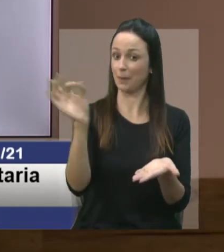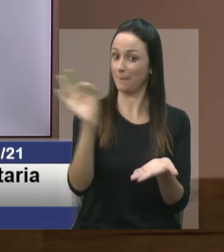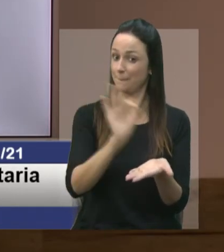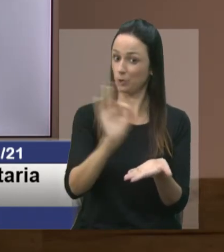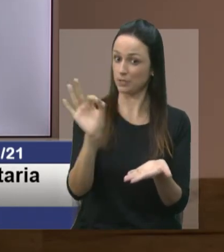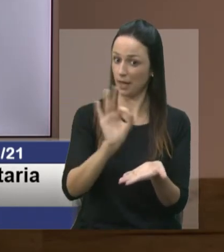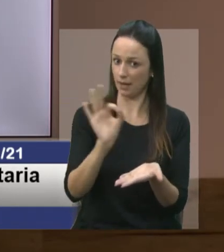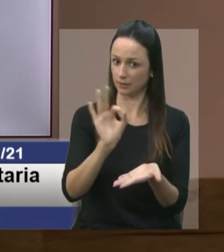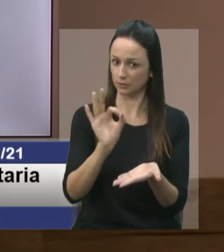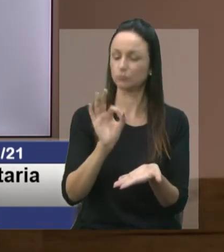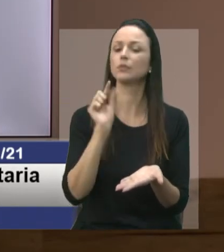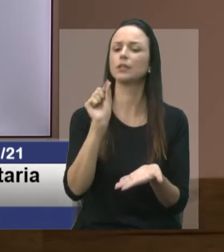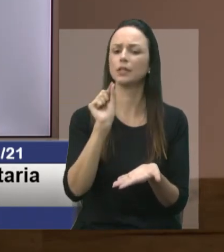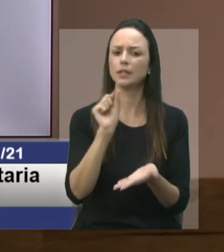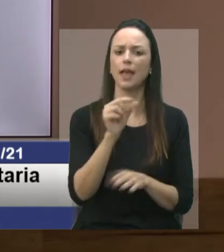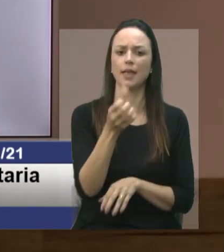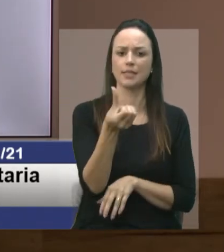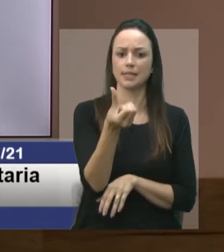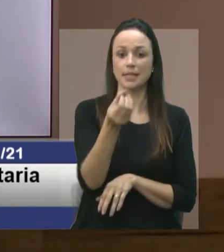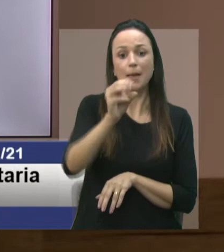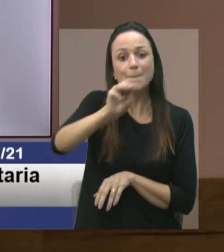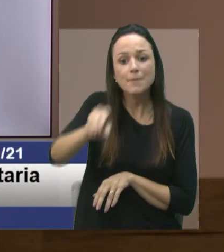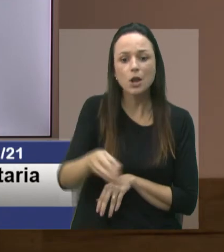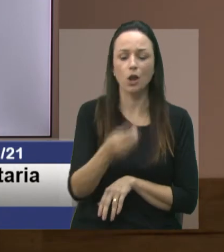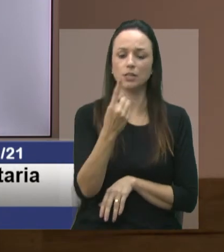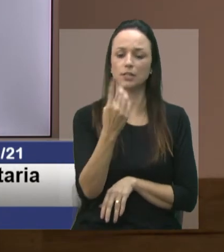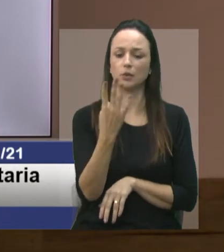28,26%, que corresponde a